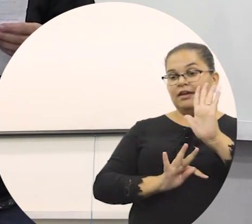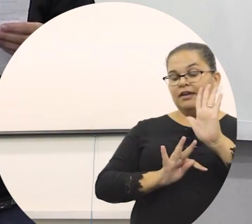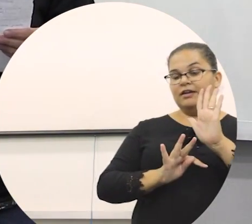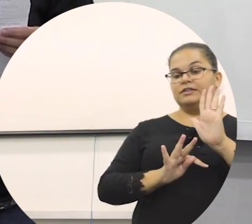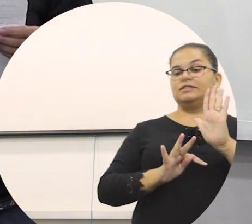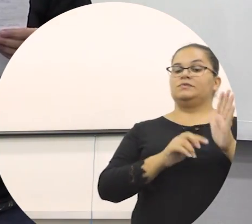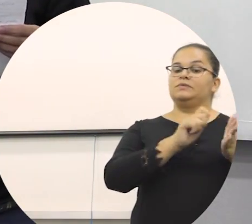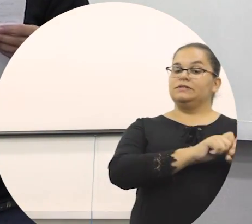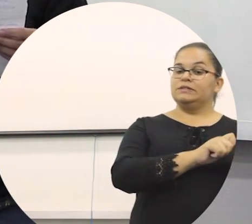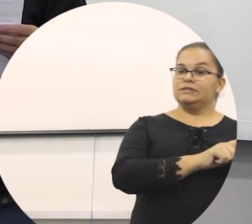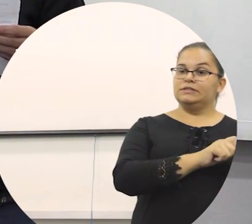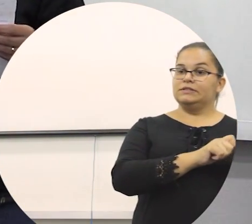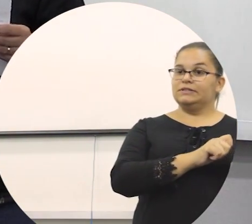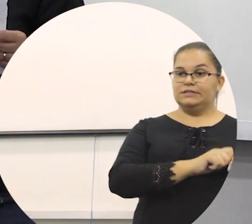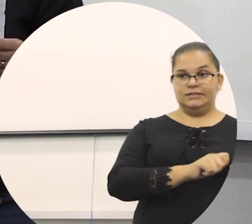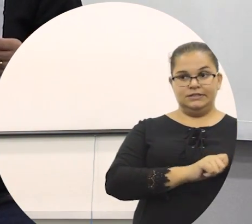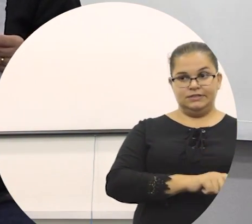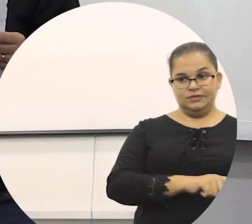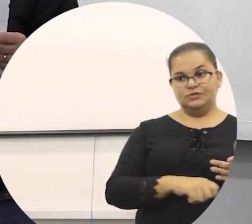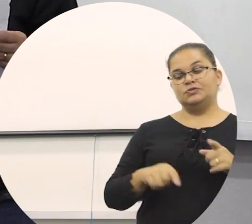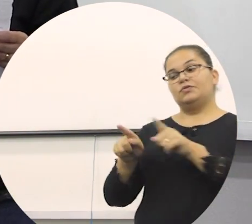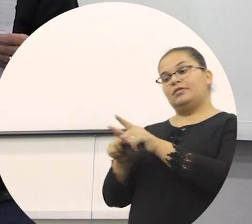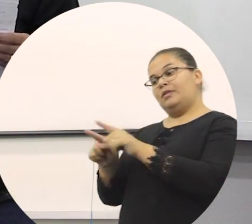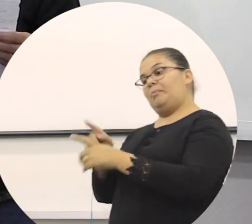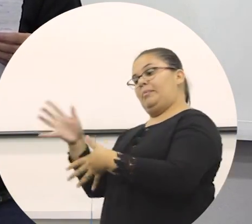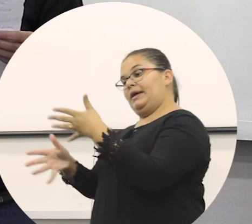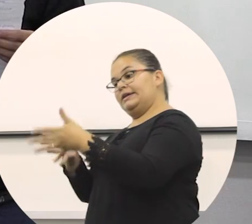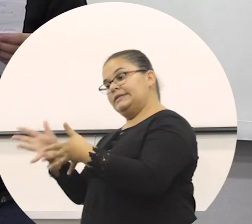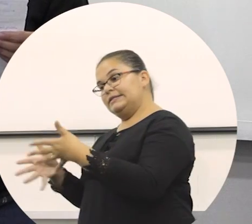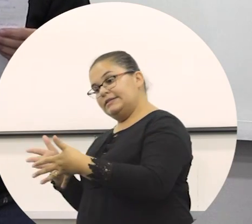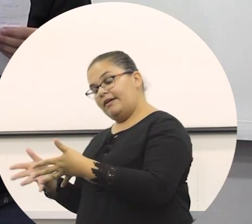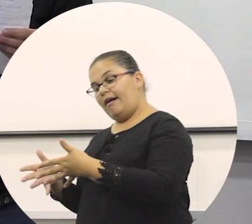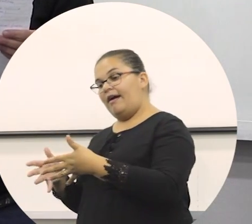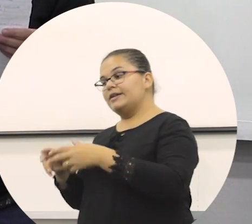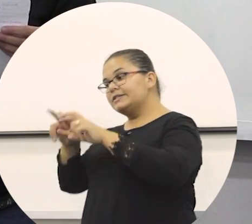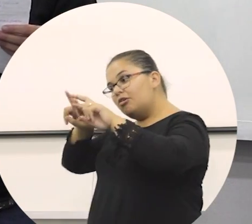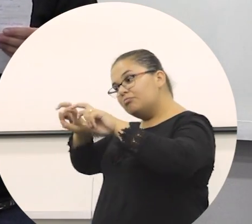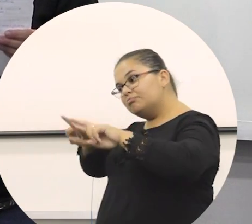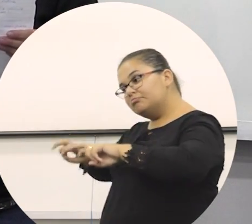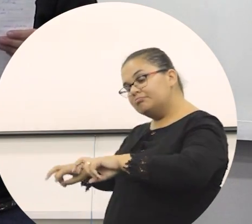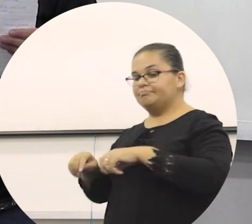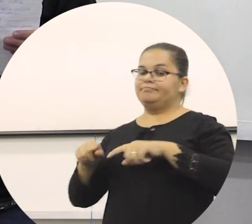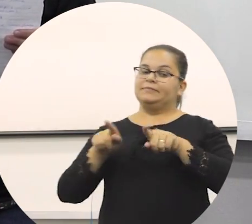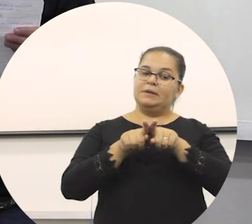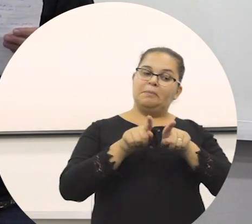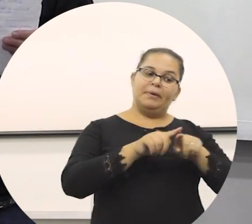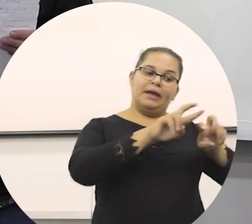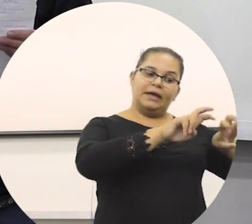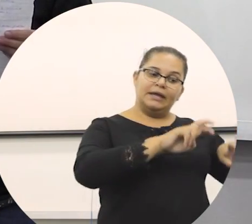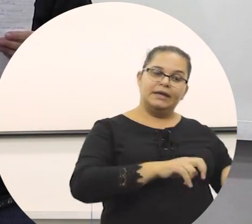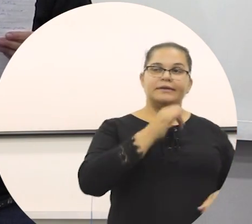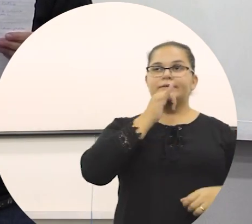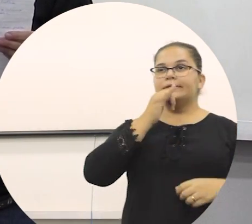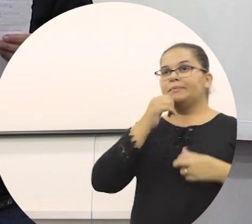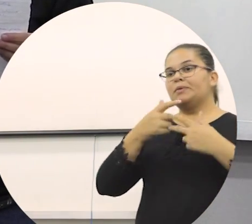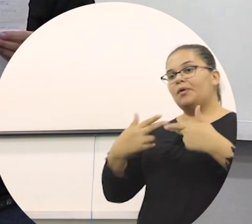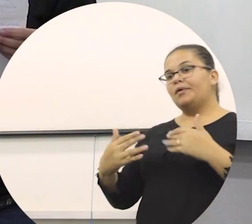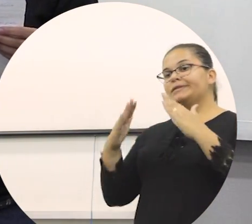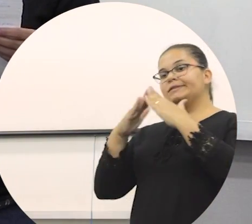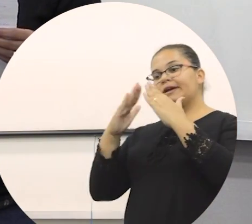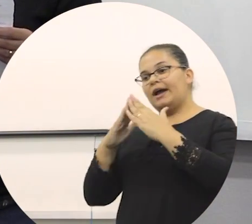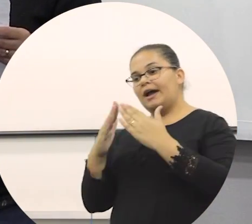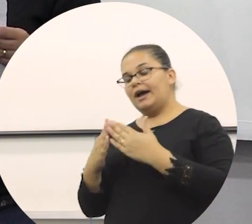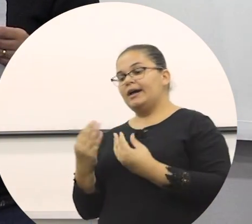que eu consiga compreender. A partir daí, eu vou conseguir trabalhar essa questão da análise, né? Então, das coisas que eu faço em casa, a gente tem algumas